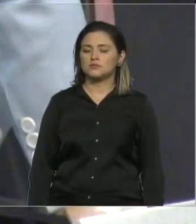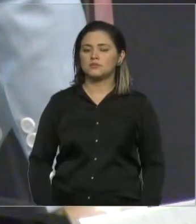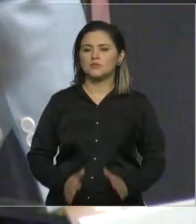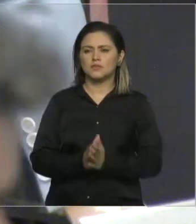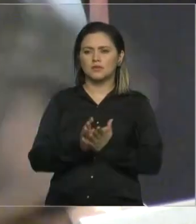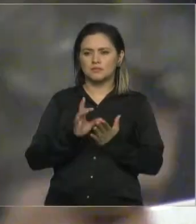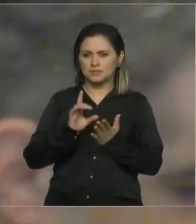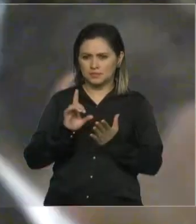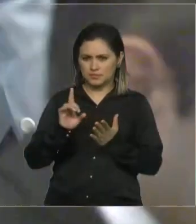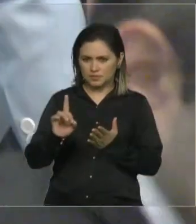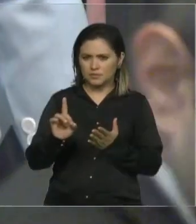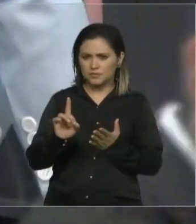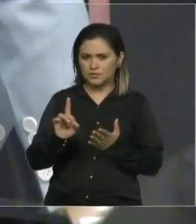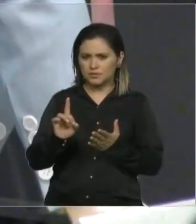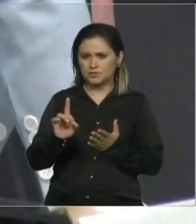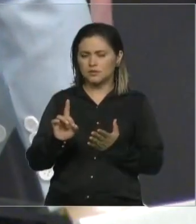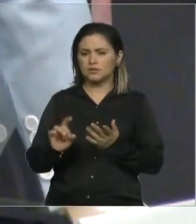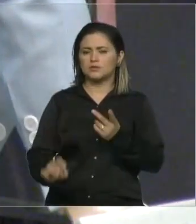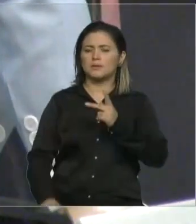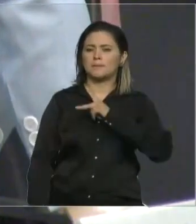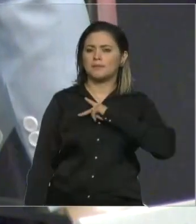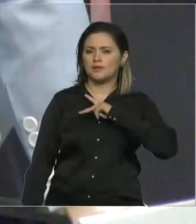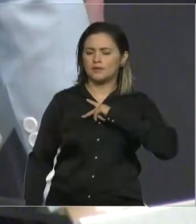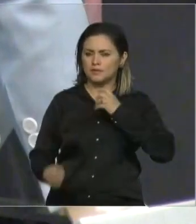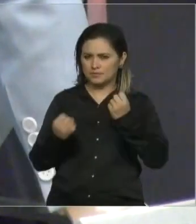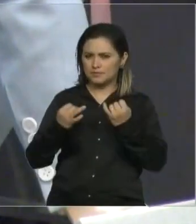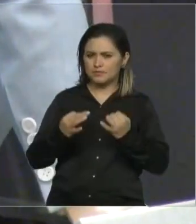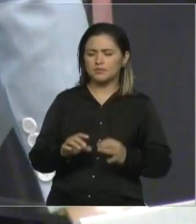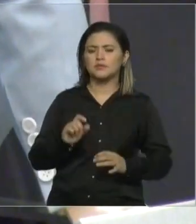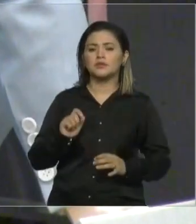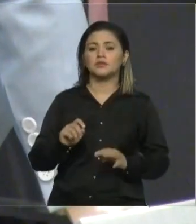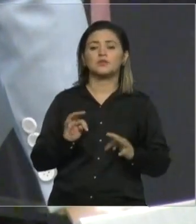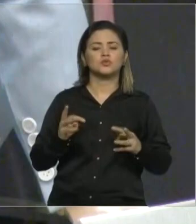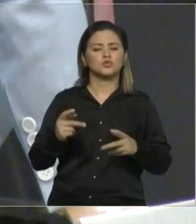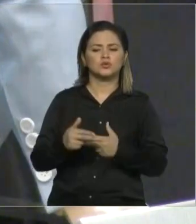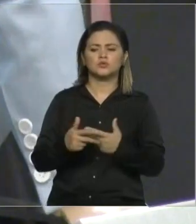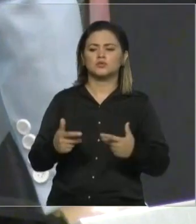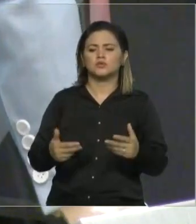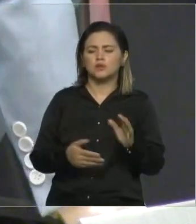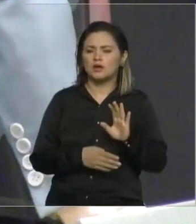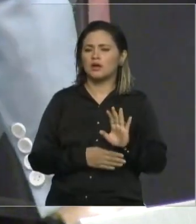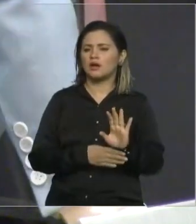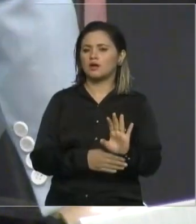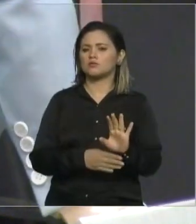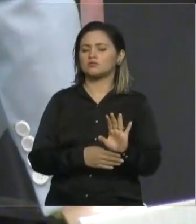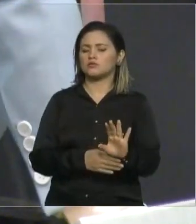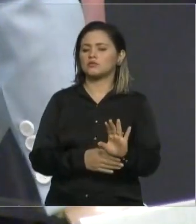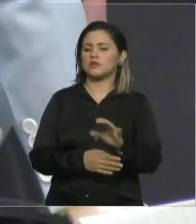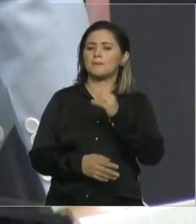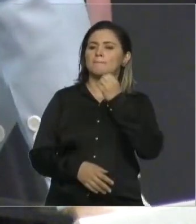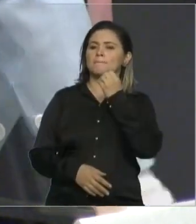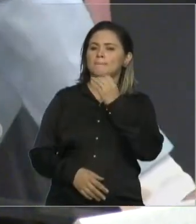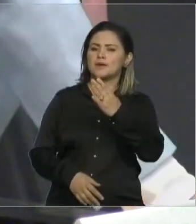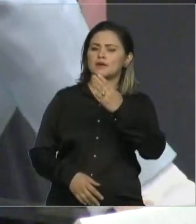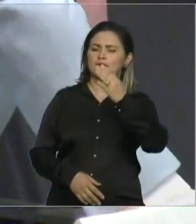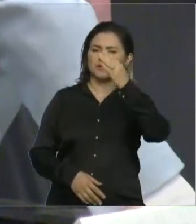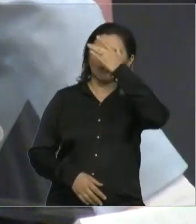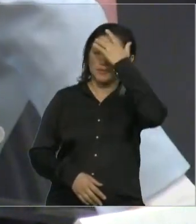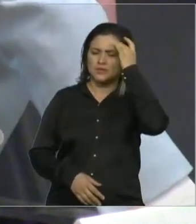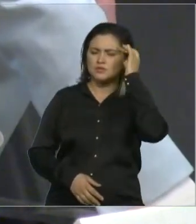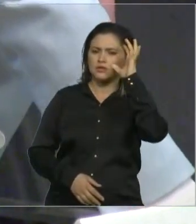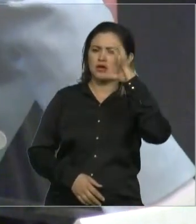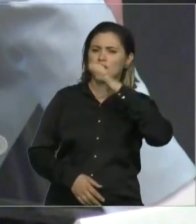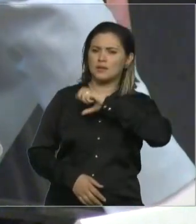juntamente para o bem daqueles que amam a Deus. Não há nada sem propósito